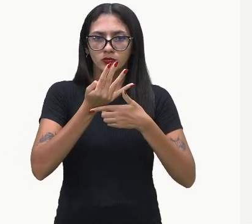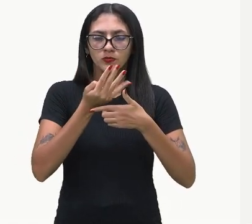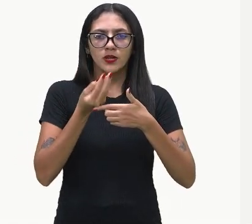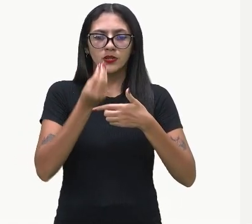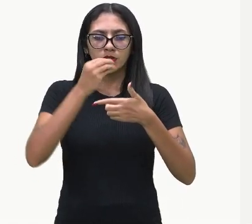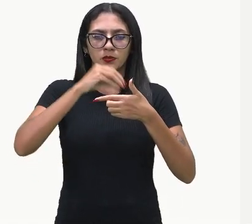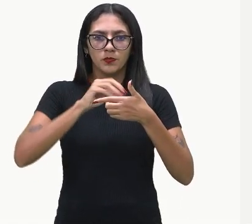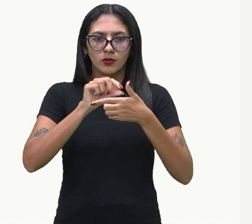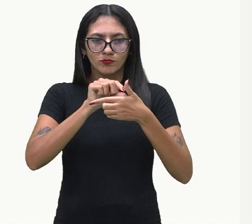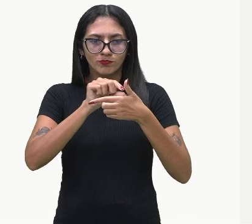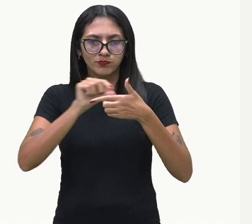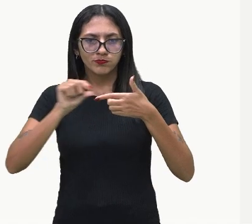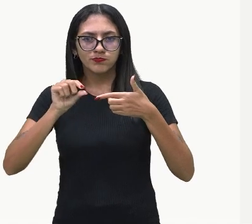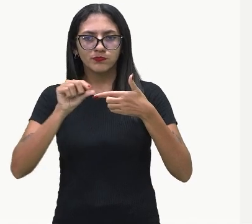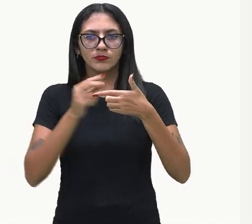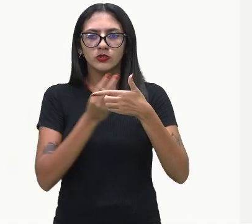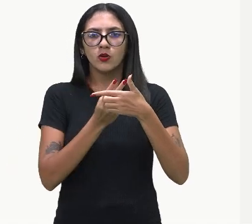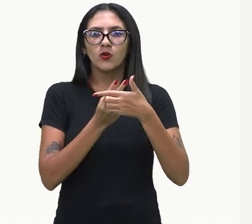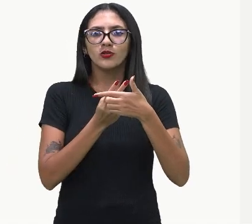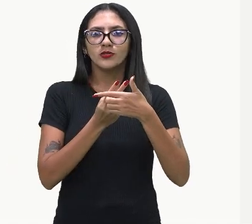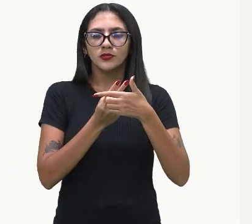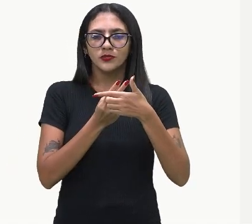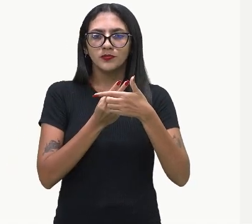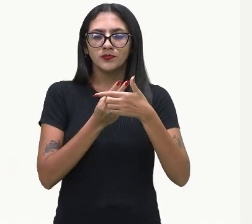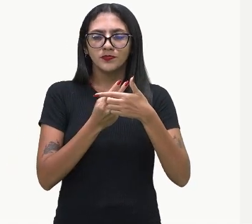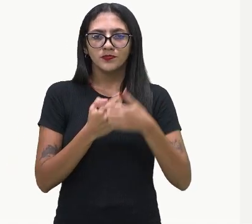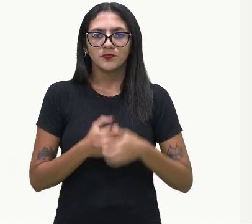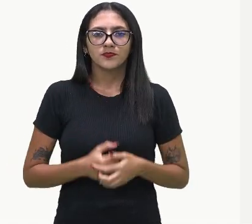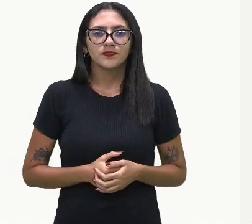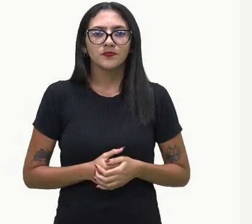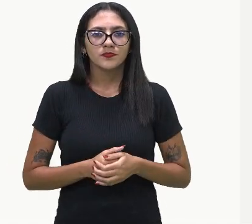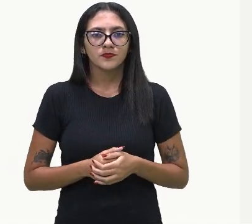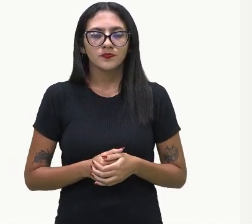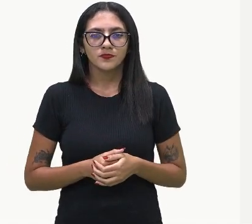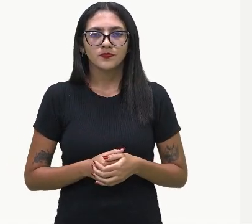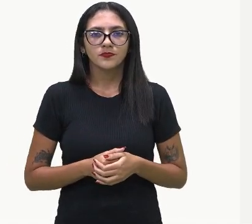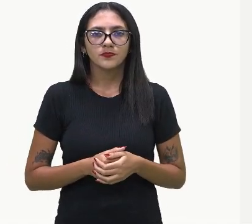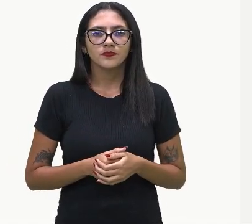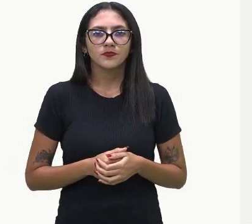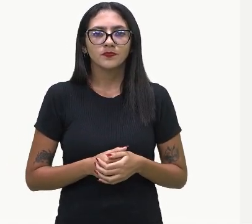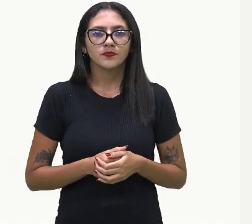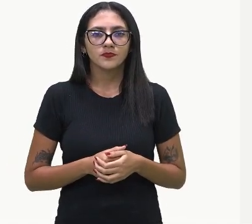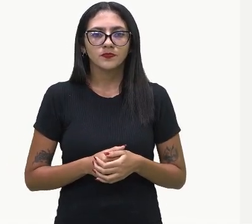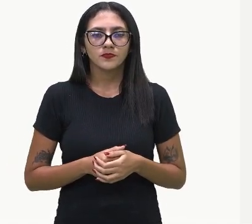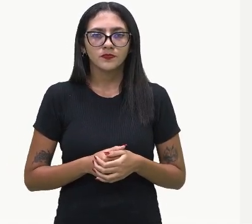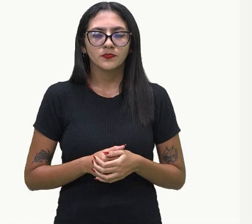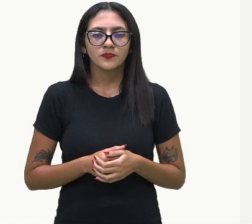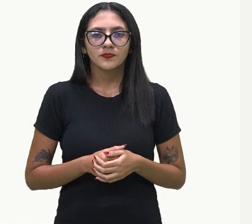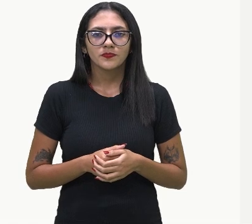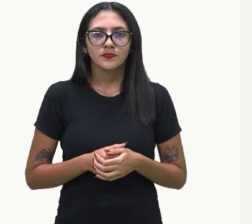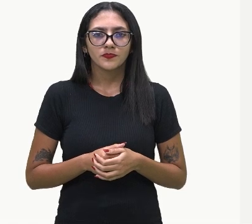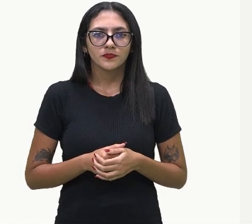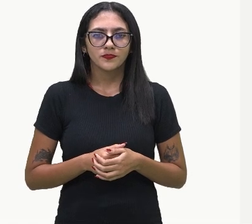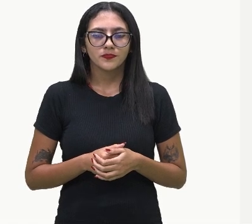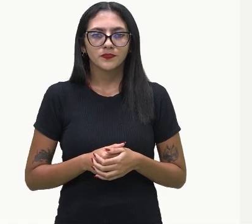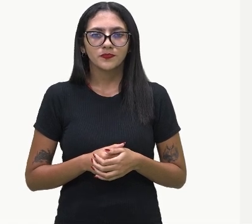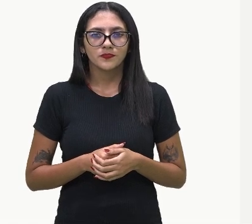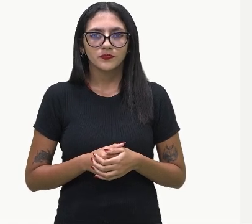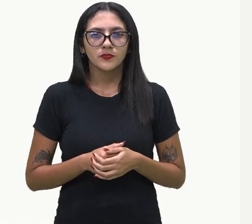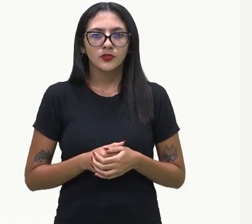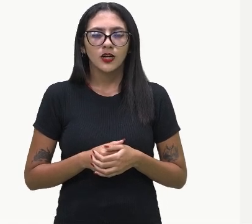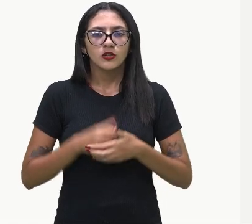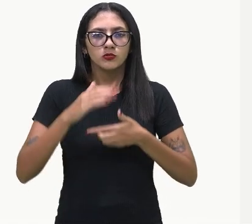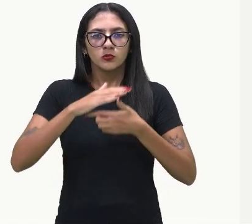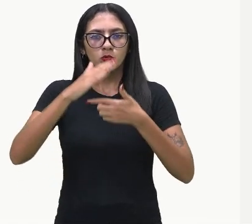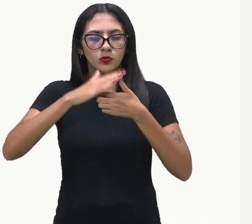e embaixo 2. Ok? Vou apagar esse aqui para não confundir. E do outro